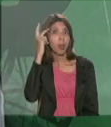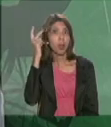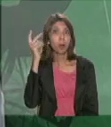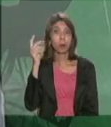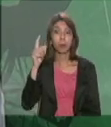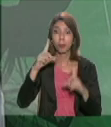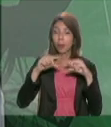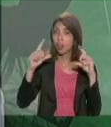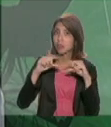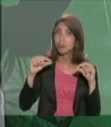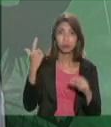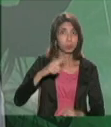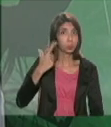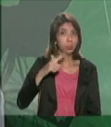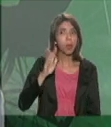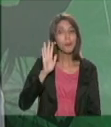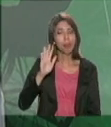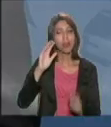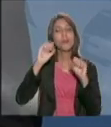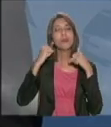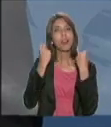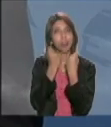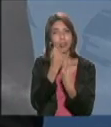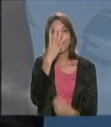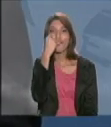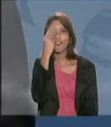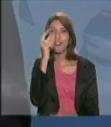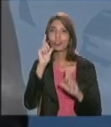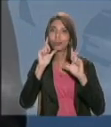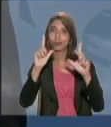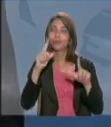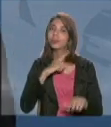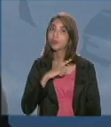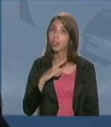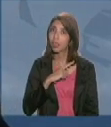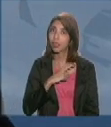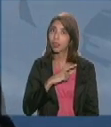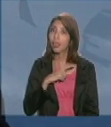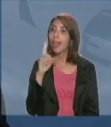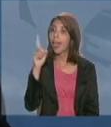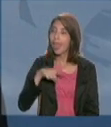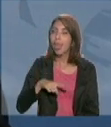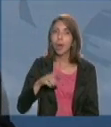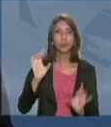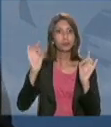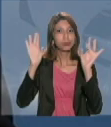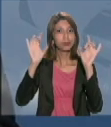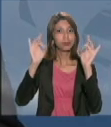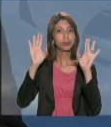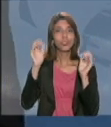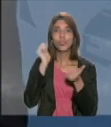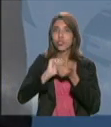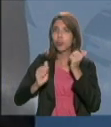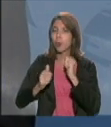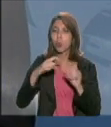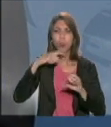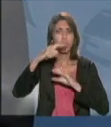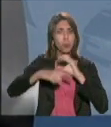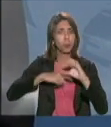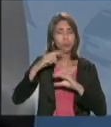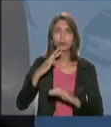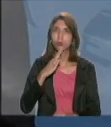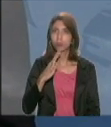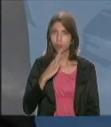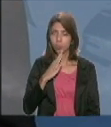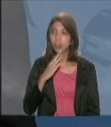não vê o Mané Garrincha de Brasília, você vê o Maracanã. Daí, como disse o deputado, é o templo do futebol, conhecido no mundo